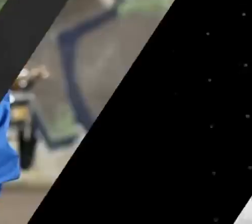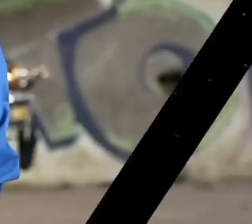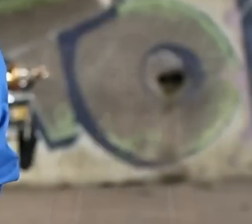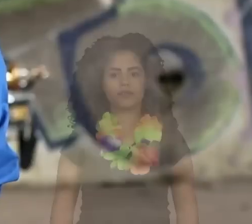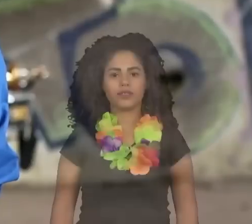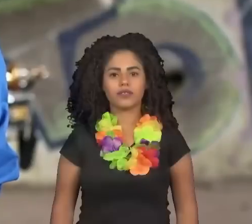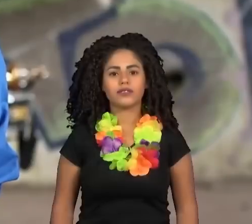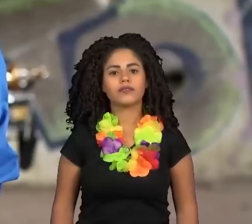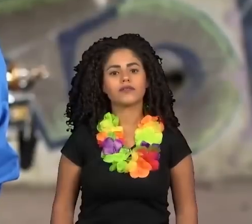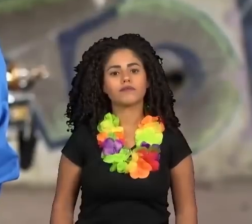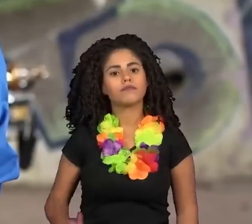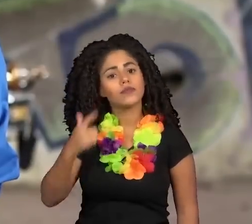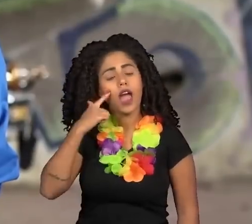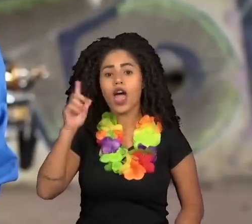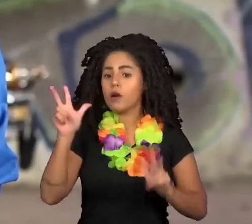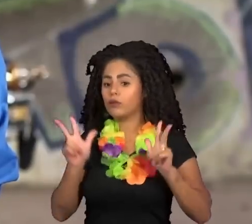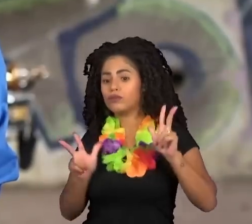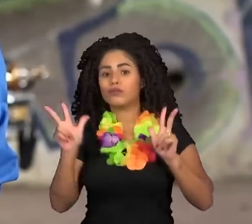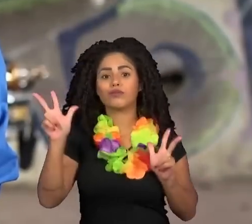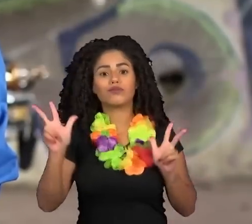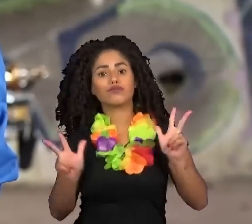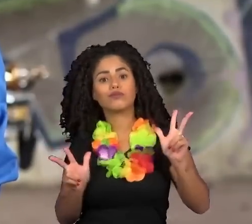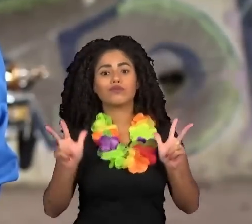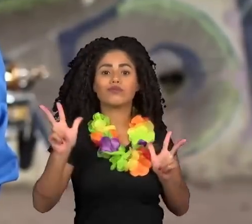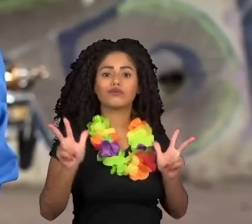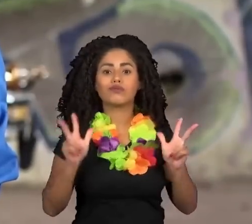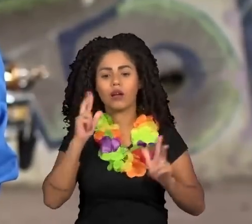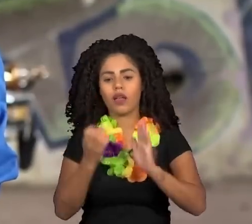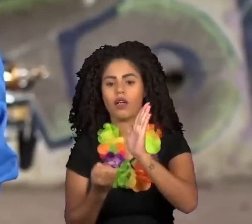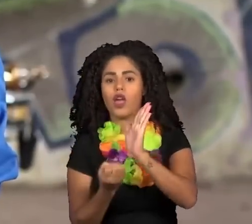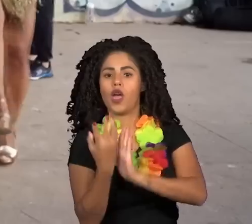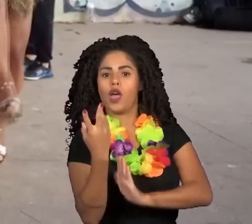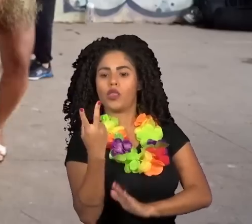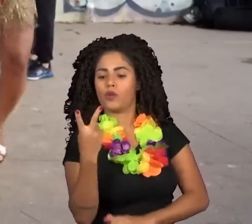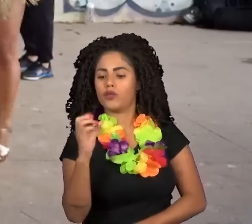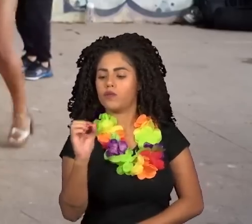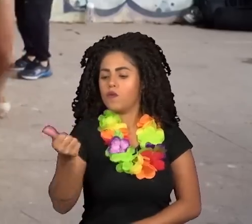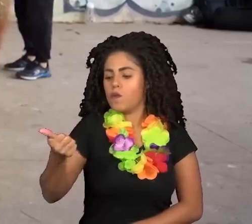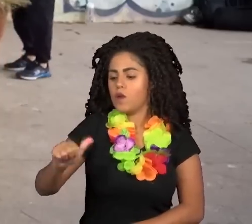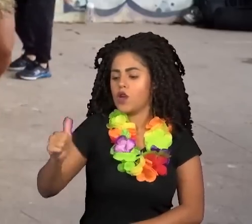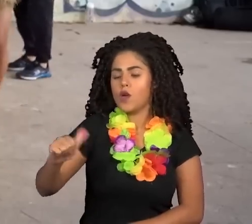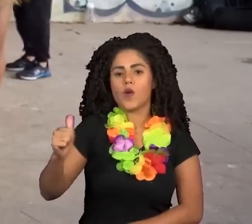Tem o bloco Ecocampus Folia, ele foi fundado em 2011,